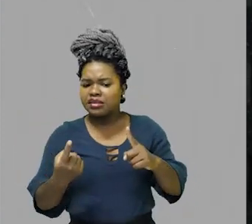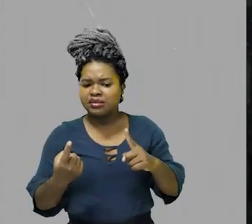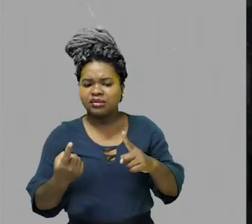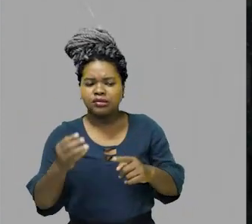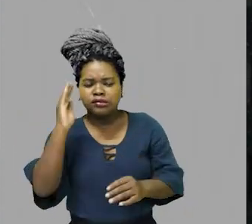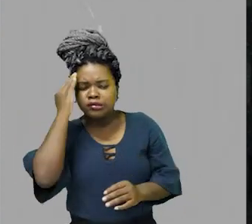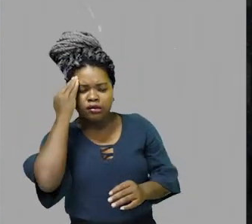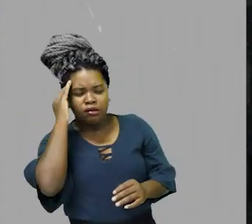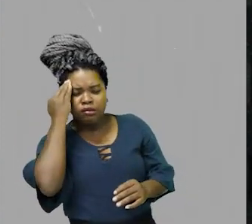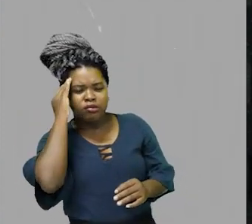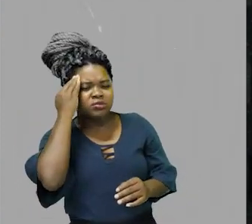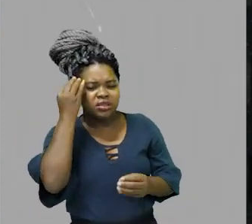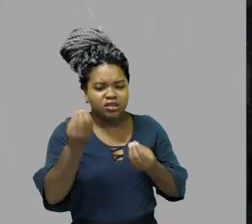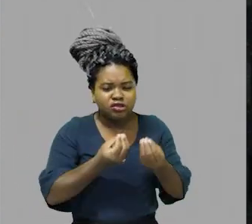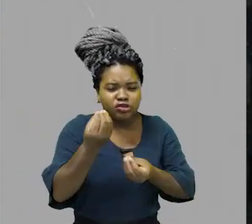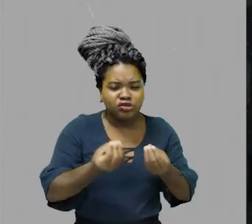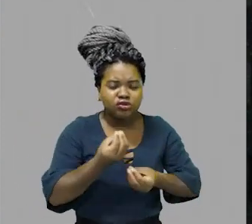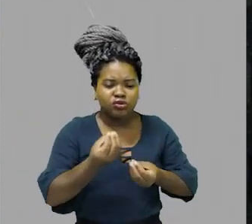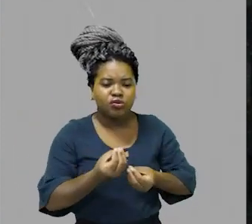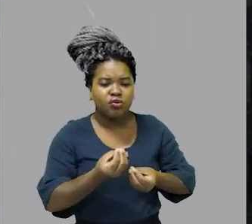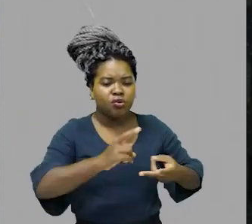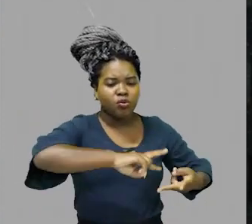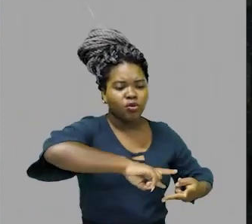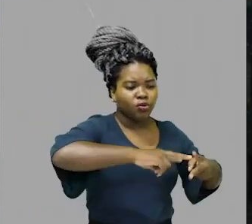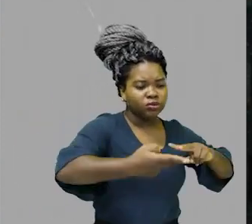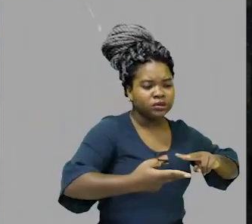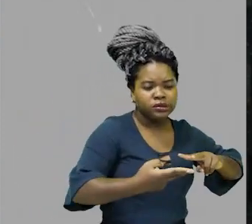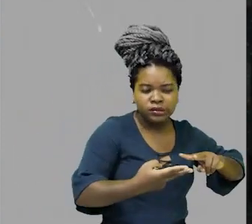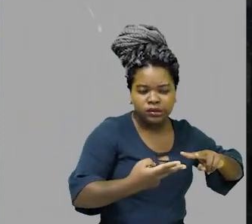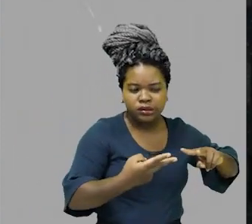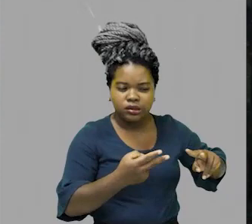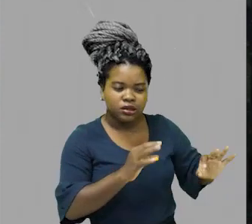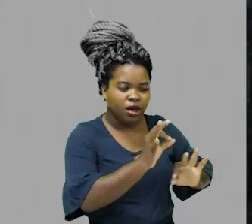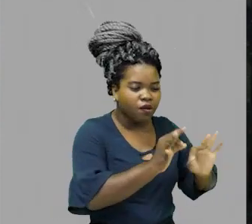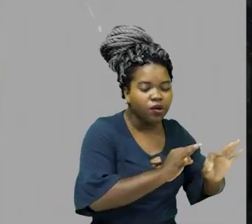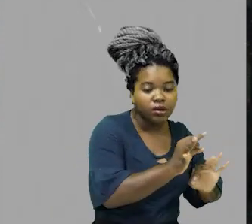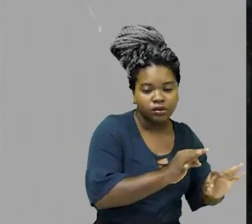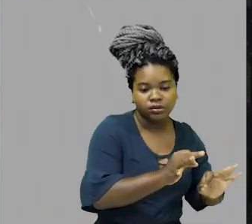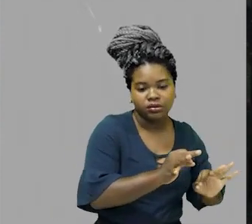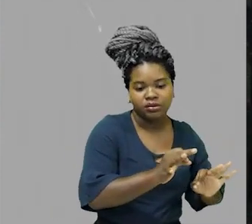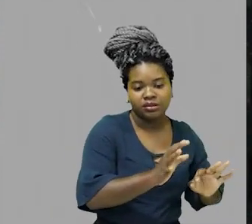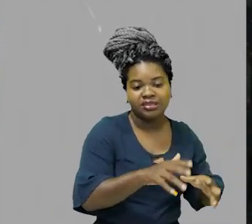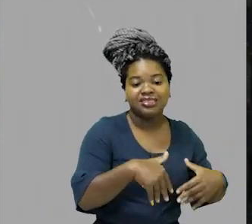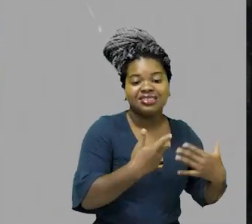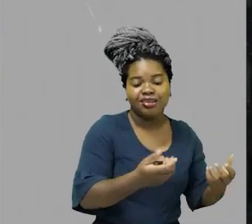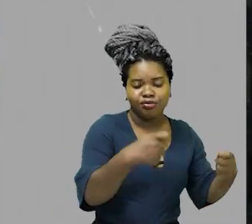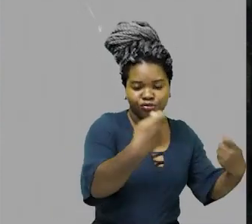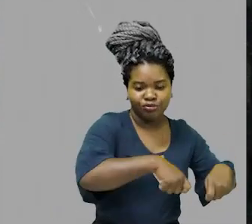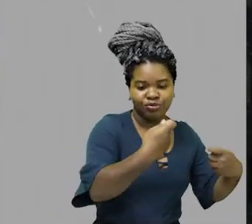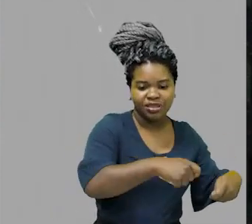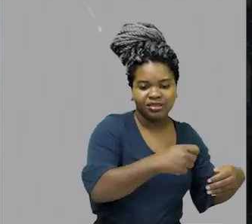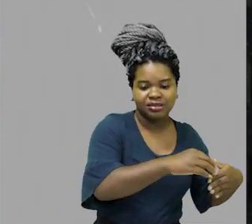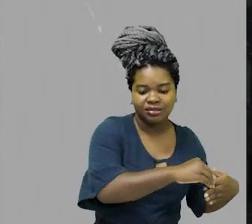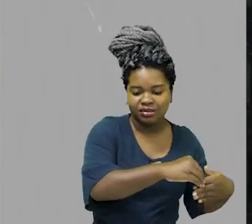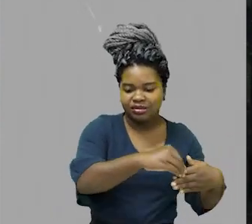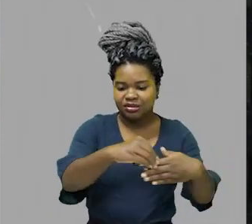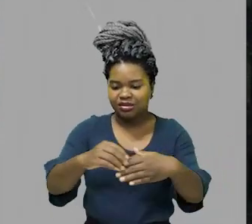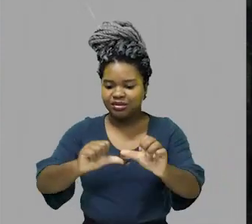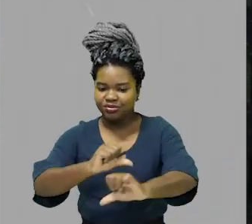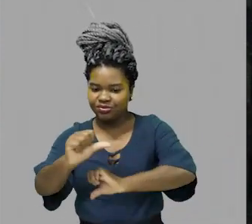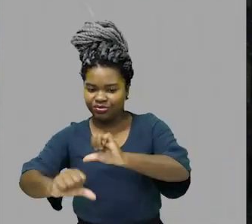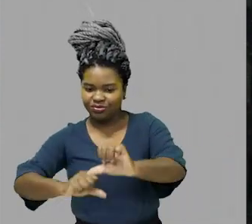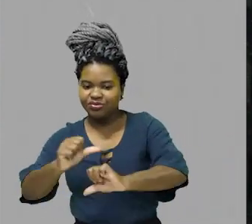Então, essa linguagem que está no DNA, ela precisa ser convertida em RNA, num processo chamado